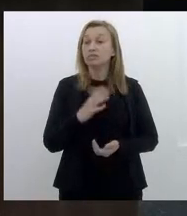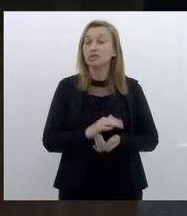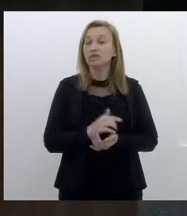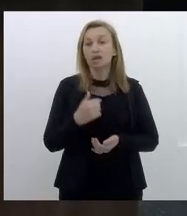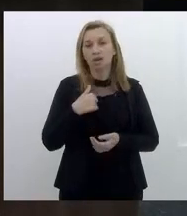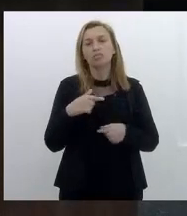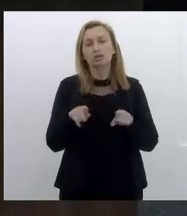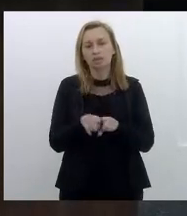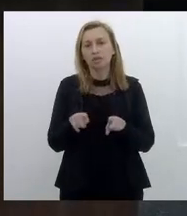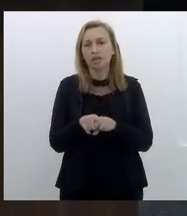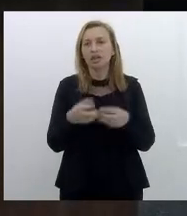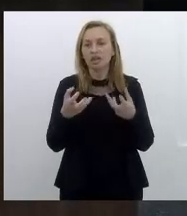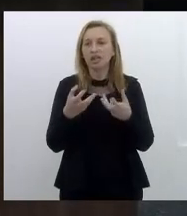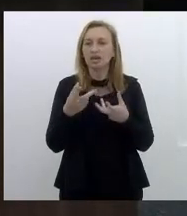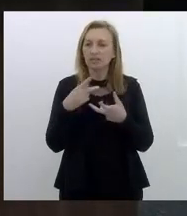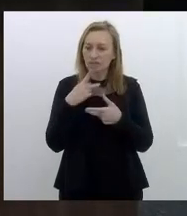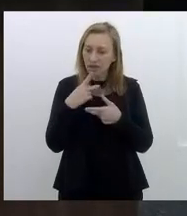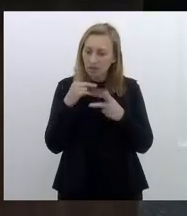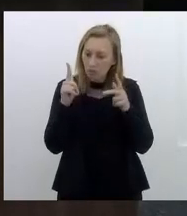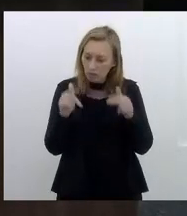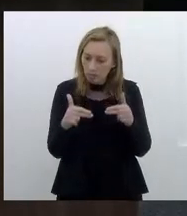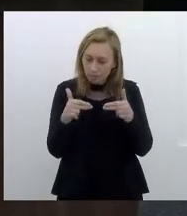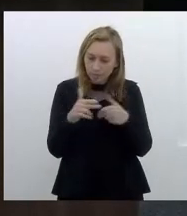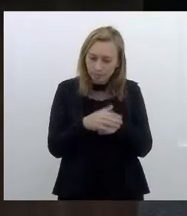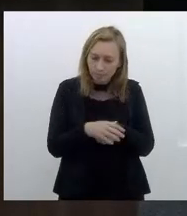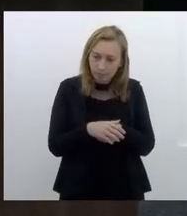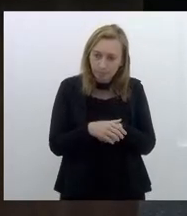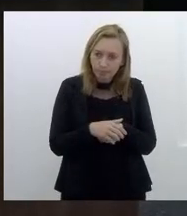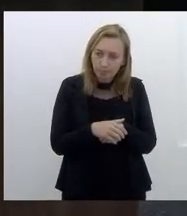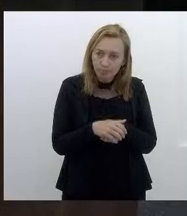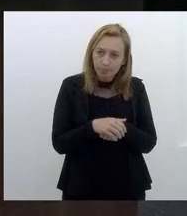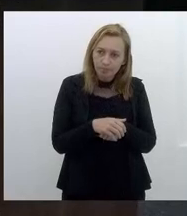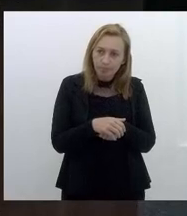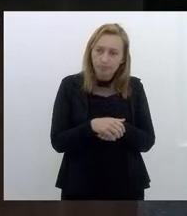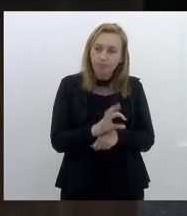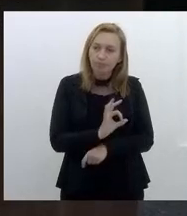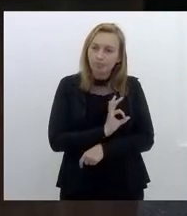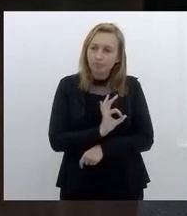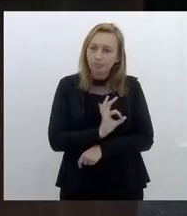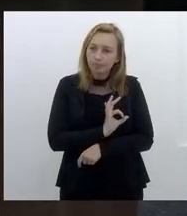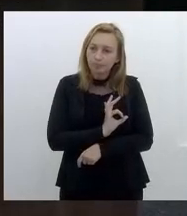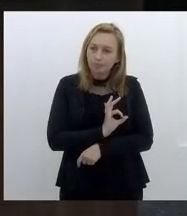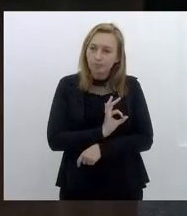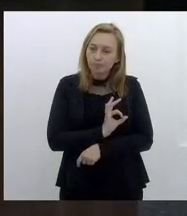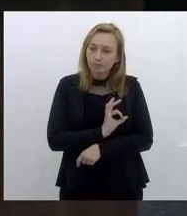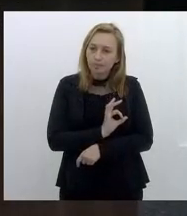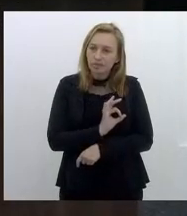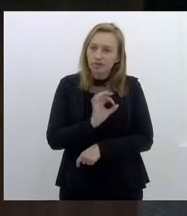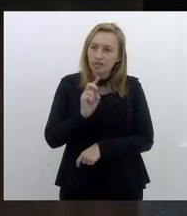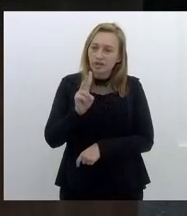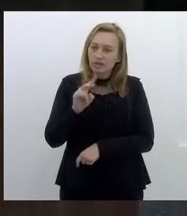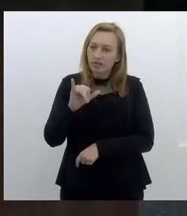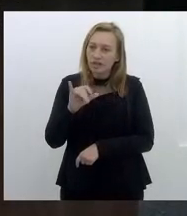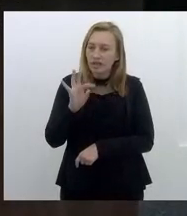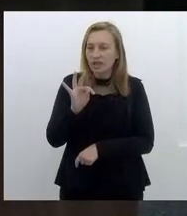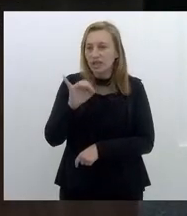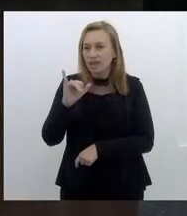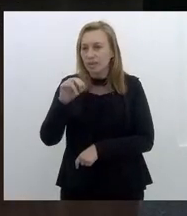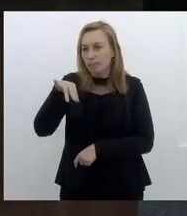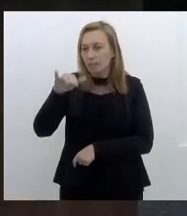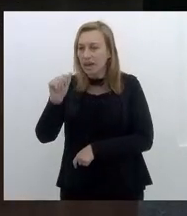fala que eu também queria fazer do policial que que é vitimado e